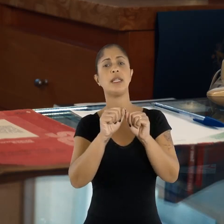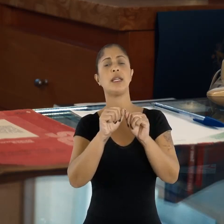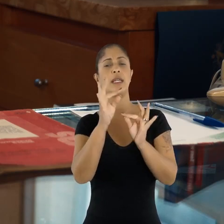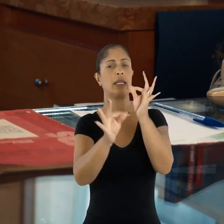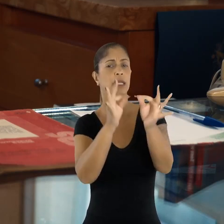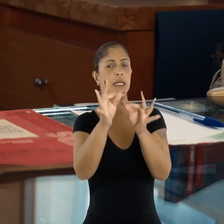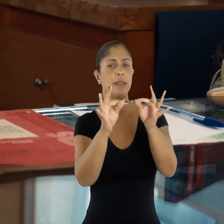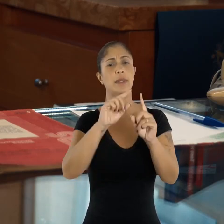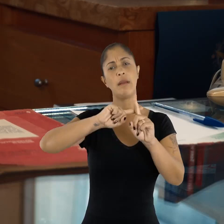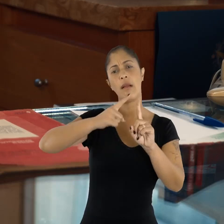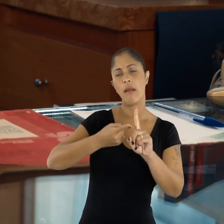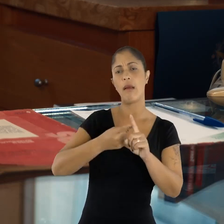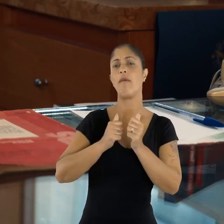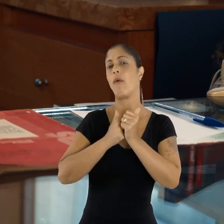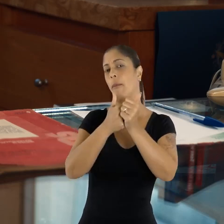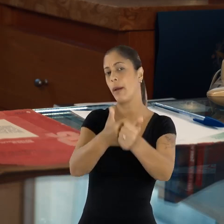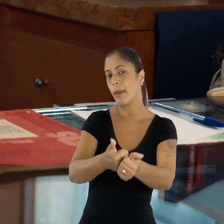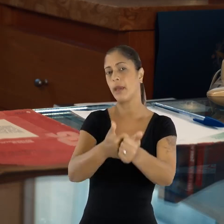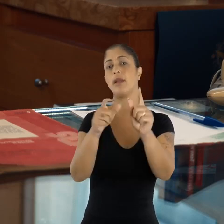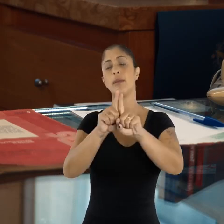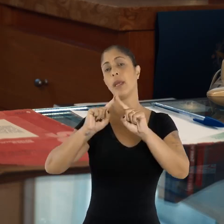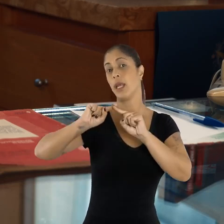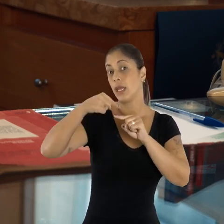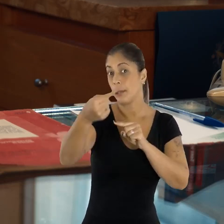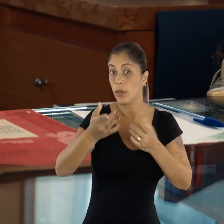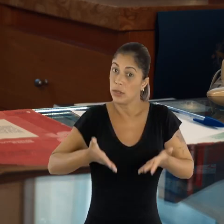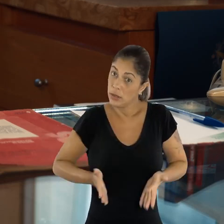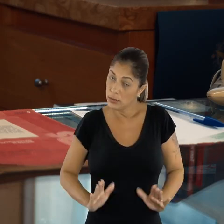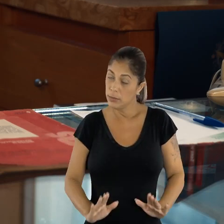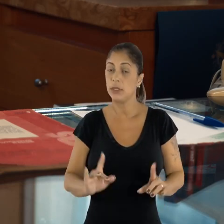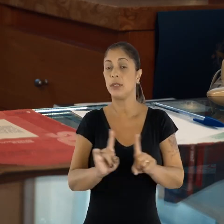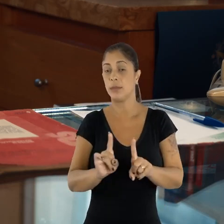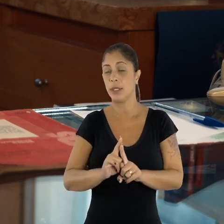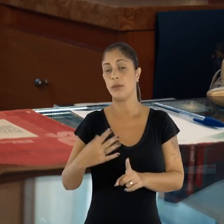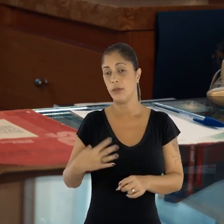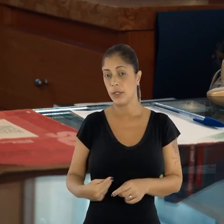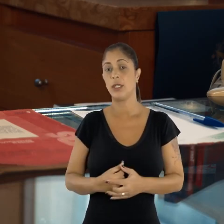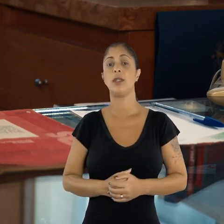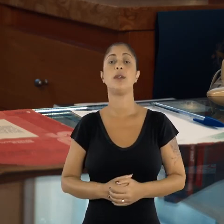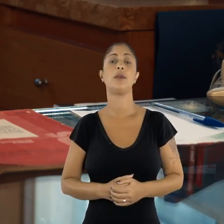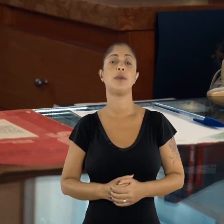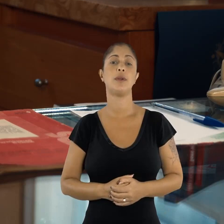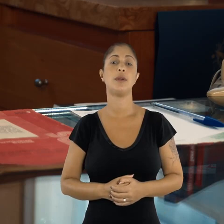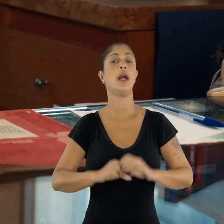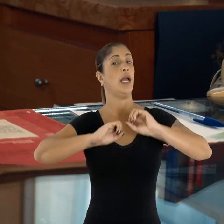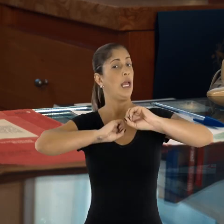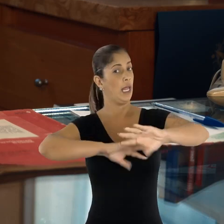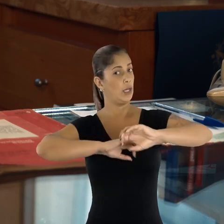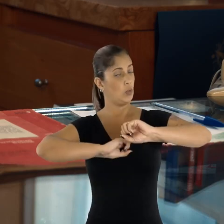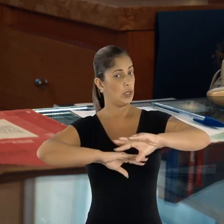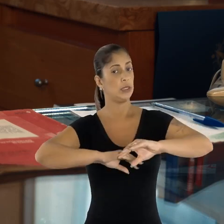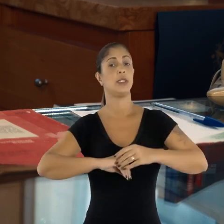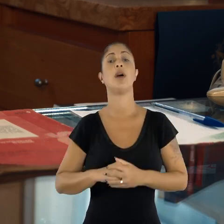pré-natal, a fazer o acompanhamento pós o parto, né?